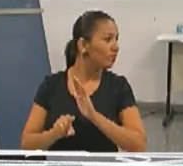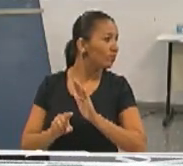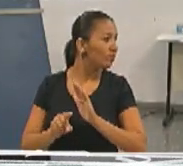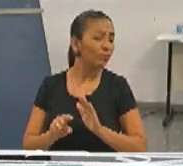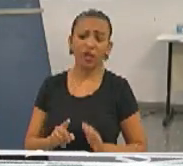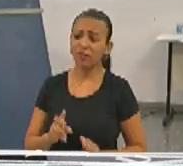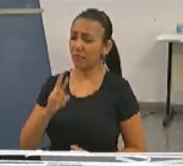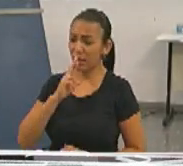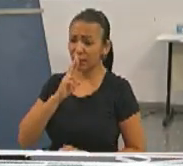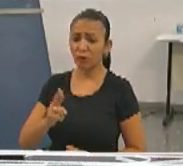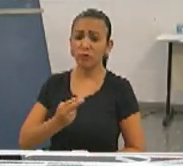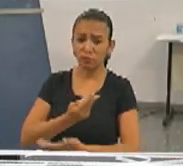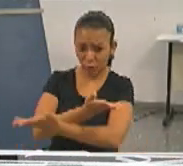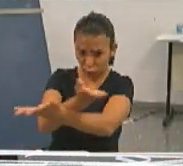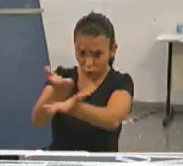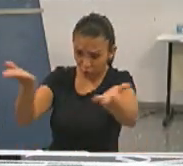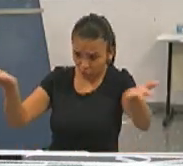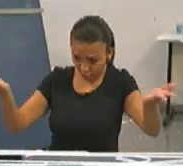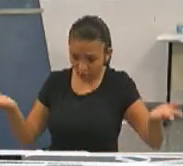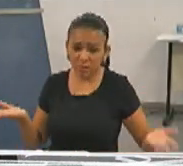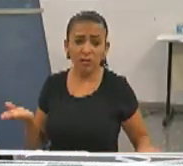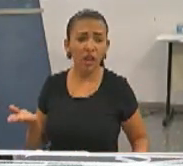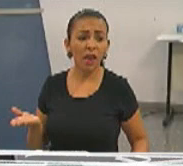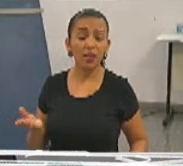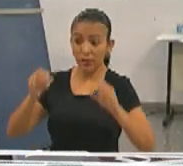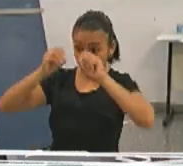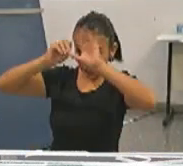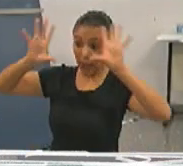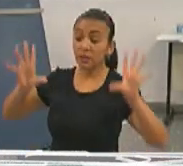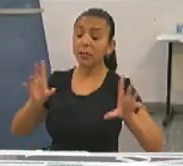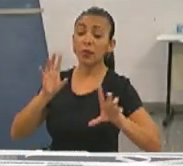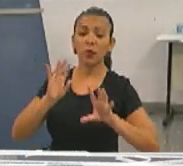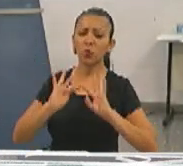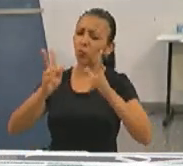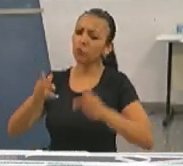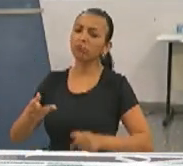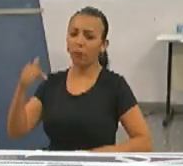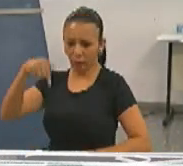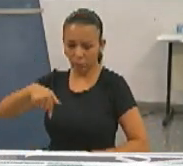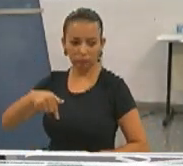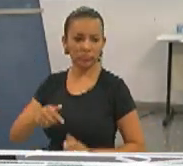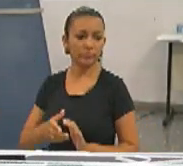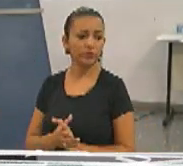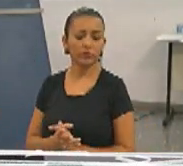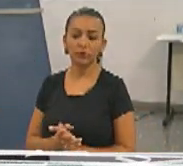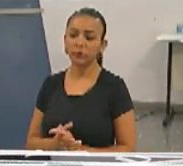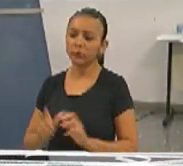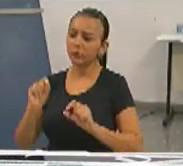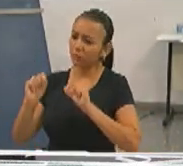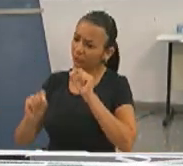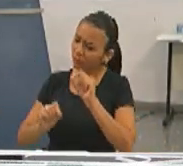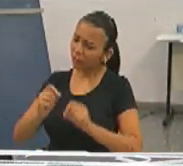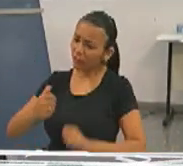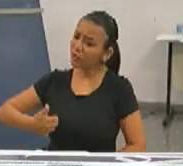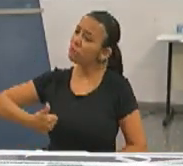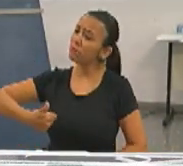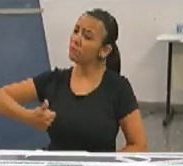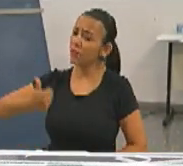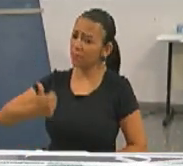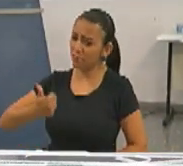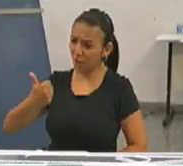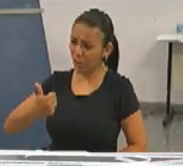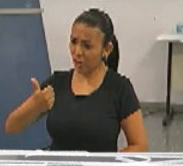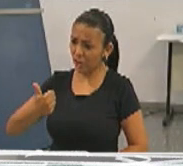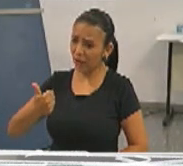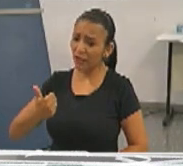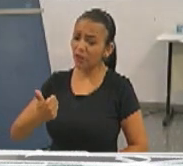respondo apenas para o Bruno, mas a gente ter bastante esclarecido para todos os colegas que estão aqui, foi a primeira